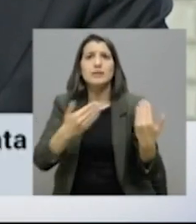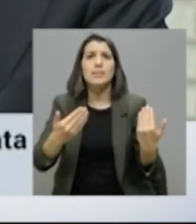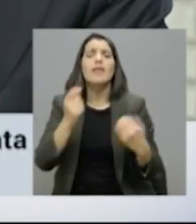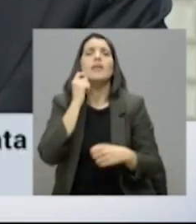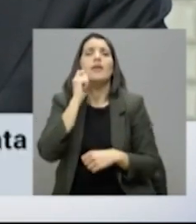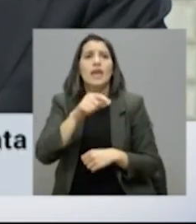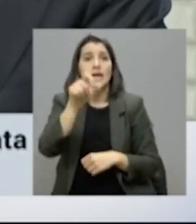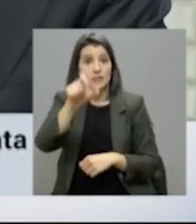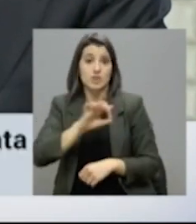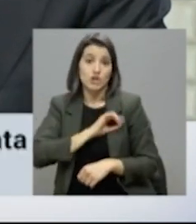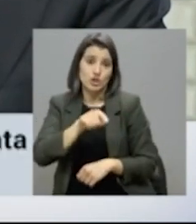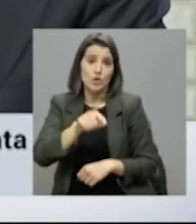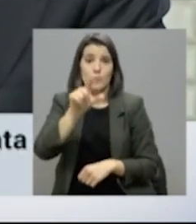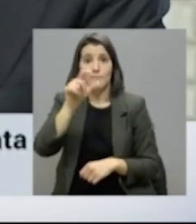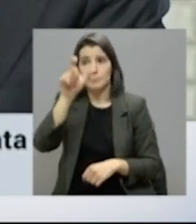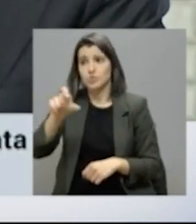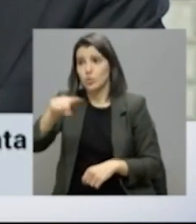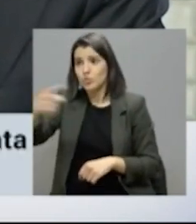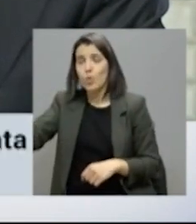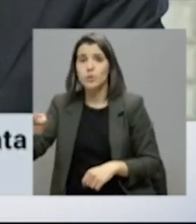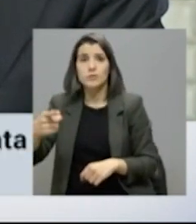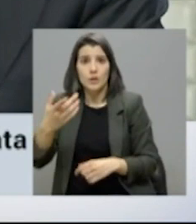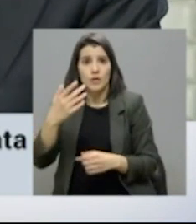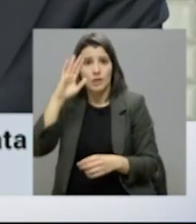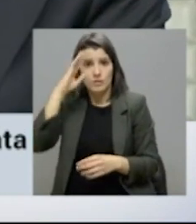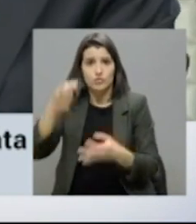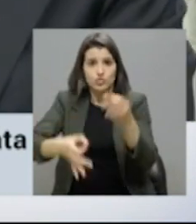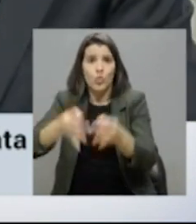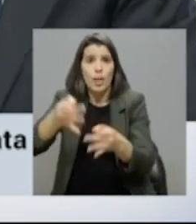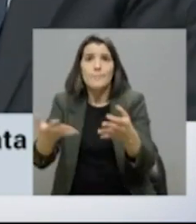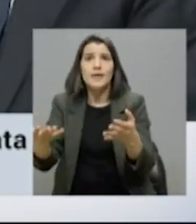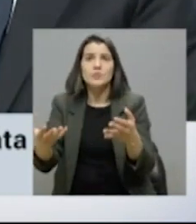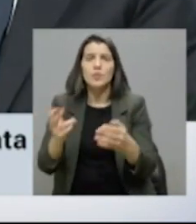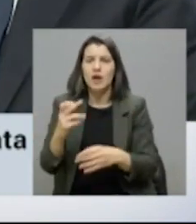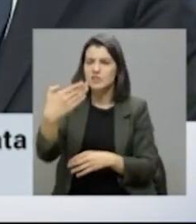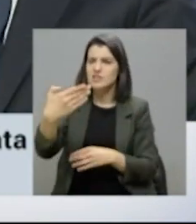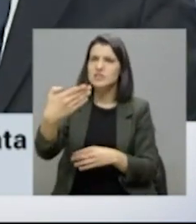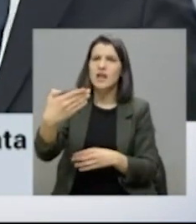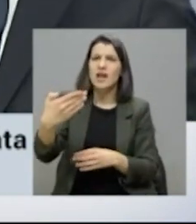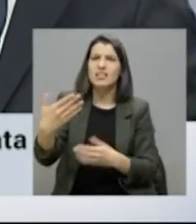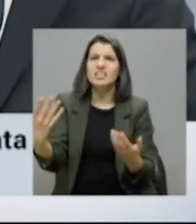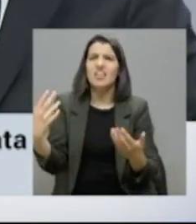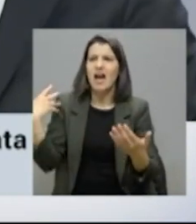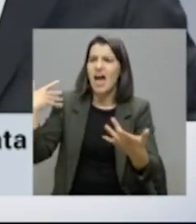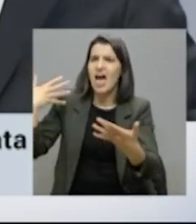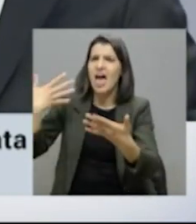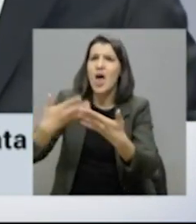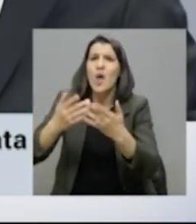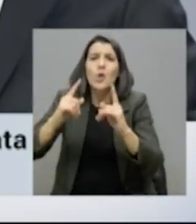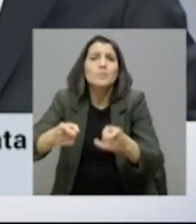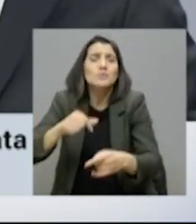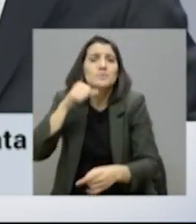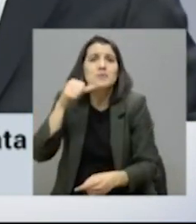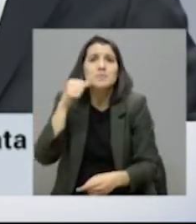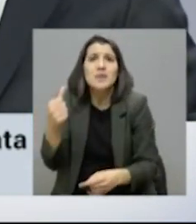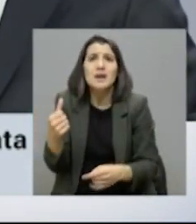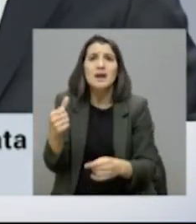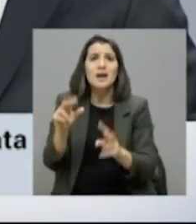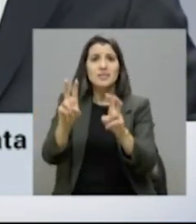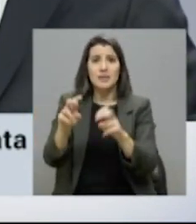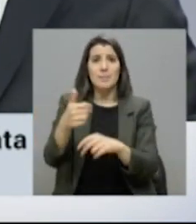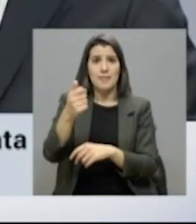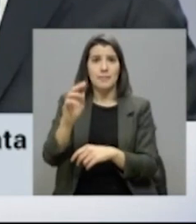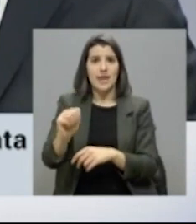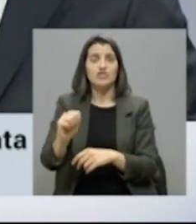desse senhor e de muitas outras pessoas em julgamento. O julgamento de sete anos depois ainda nem começou. Ainda nem começou. E o caso BES está